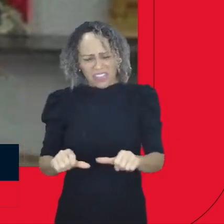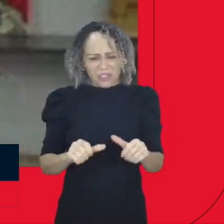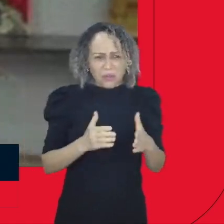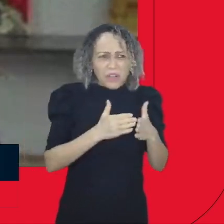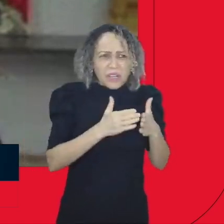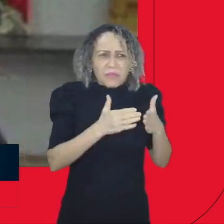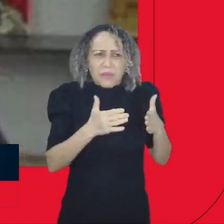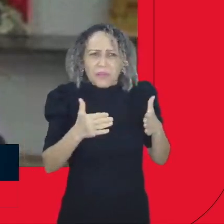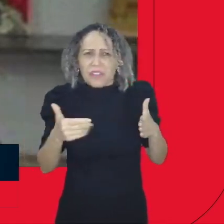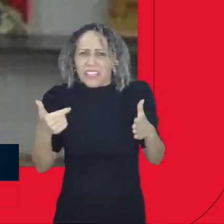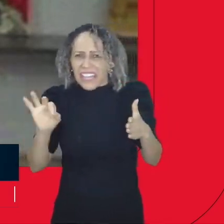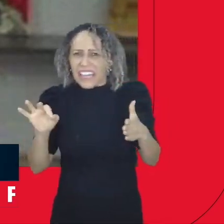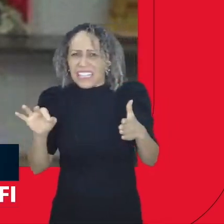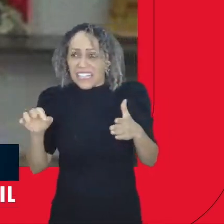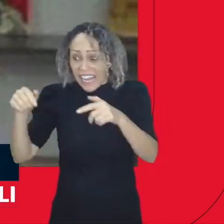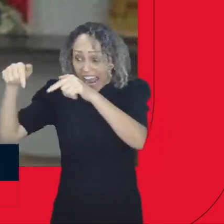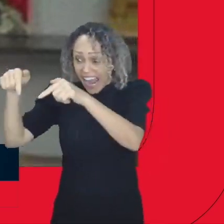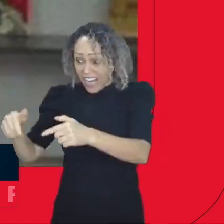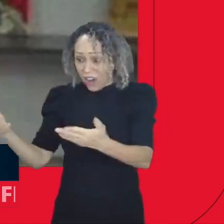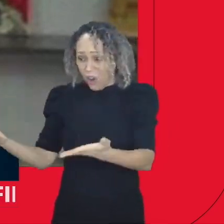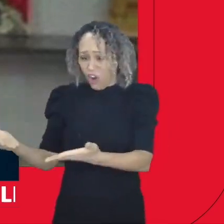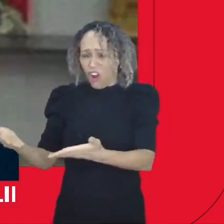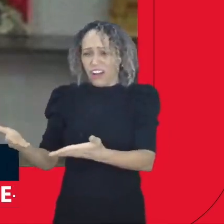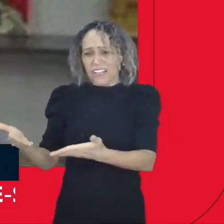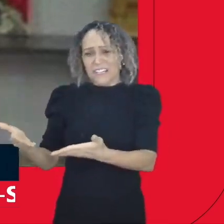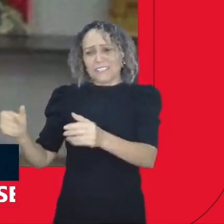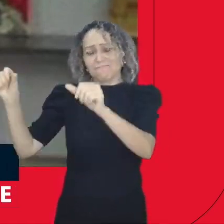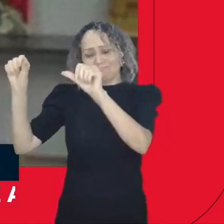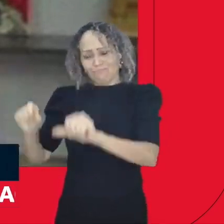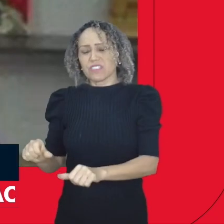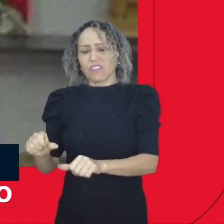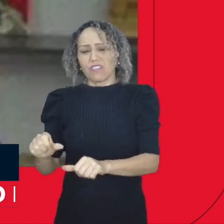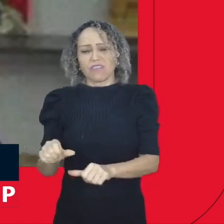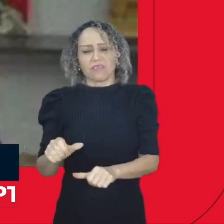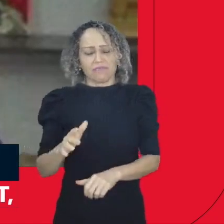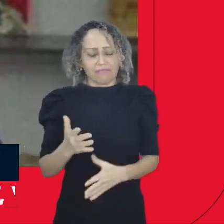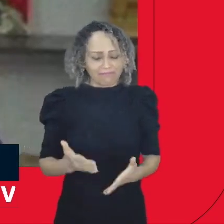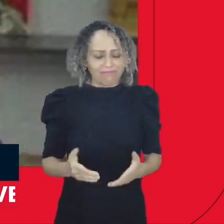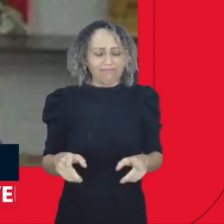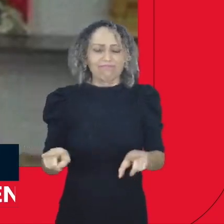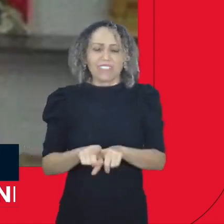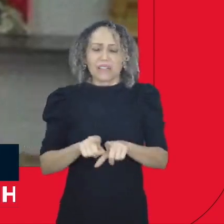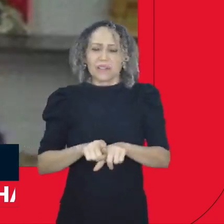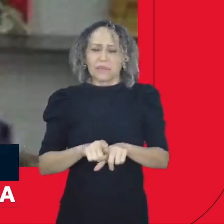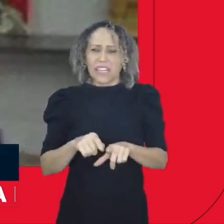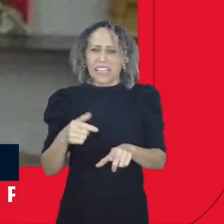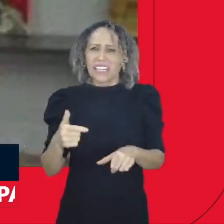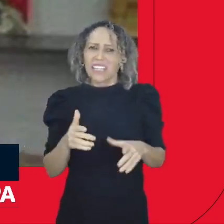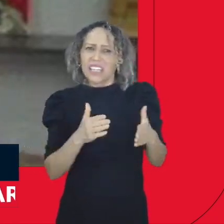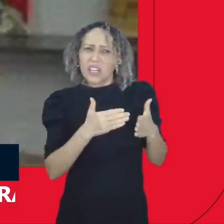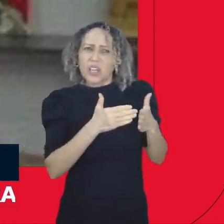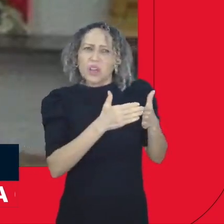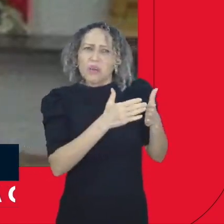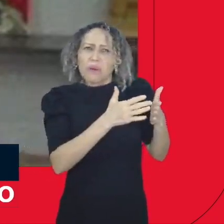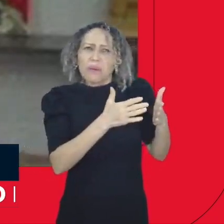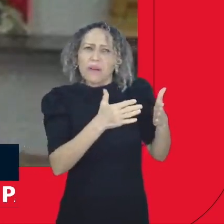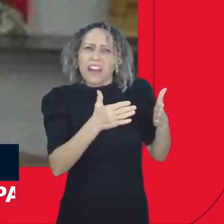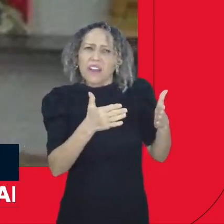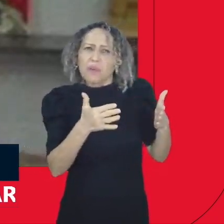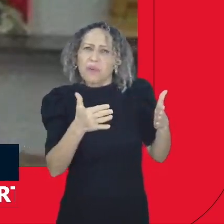A realidade que nós estamos vivendo aqui ainda é os efeitos de uma das piores secas dos últimos 70 anos. Tivemos uma